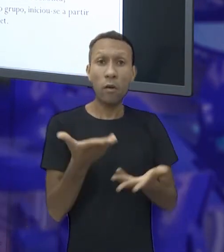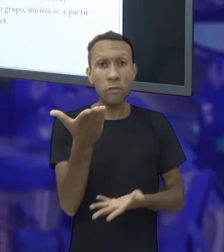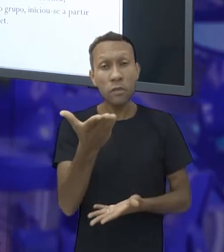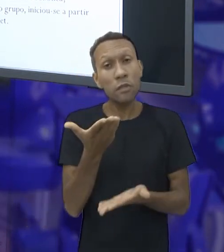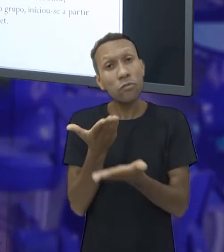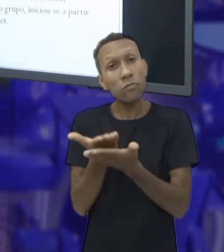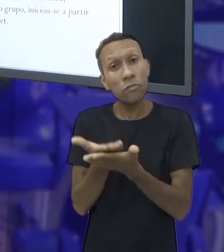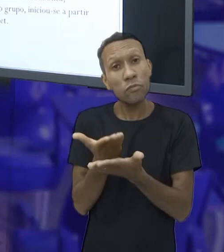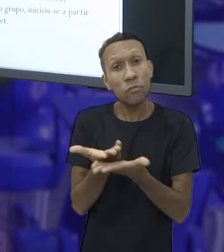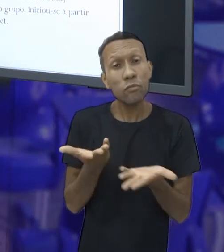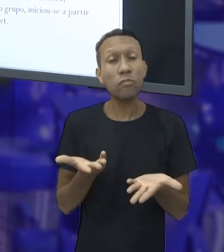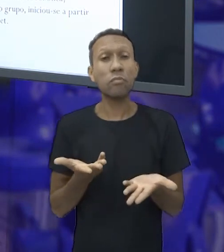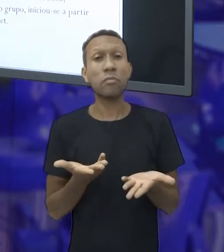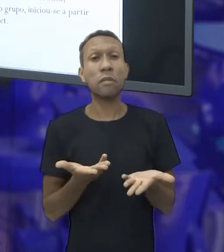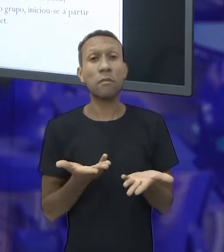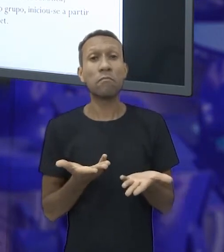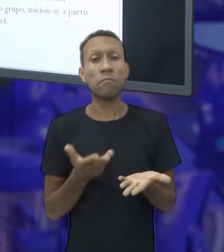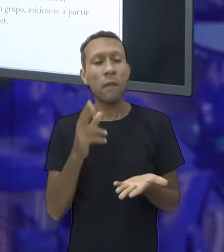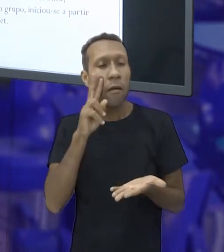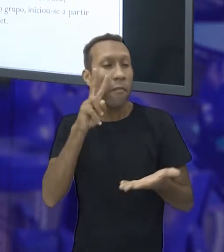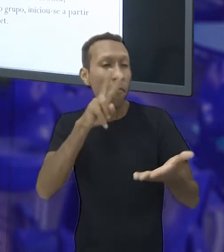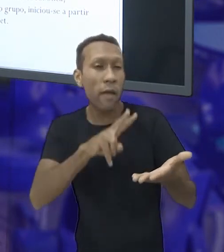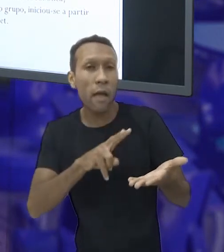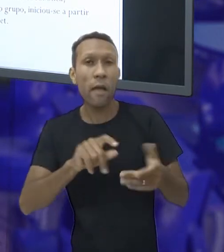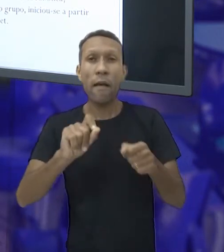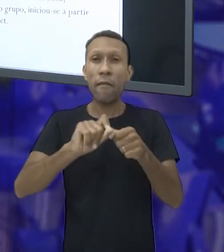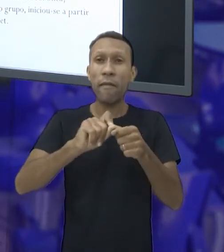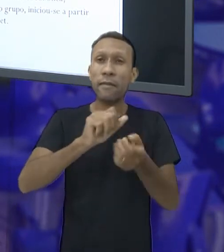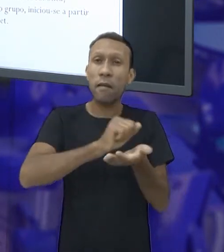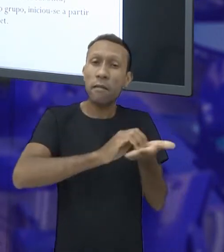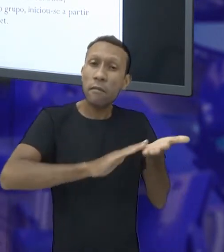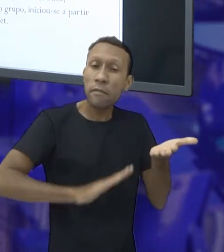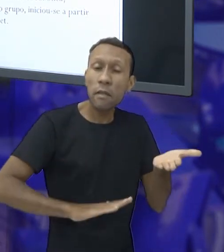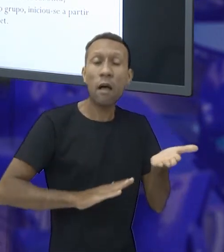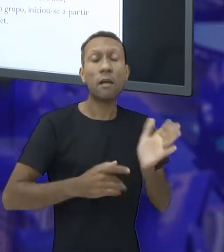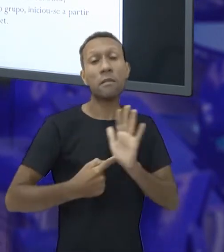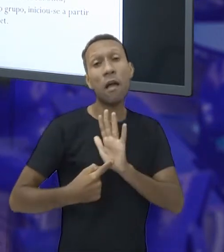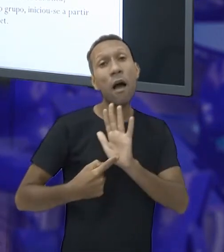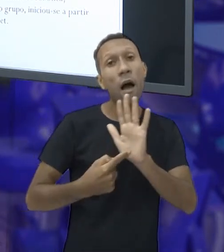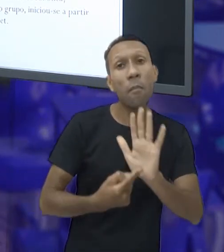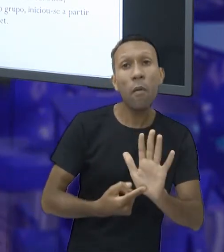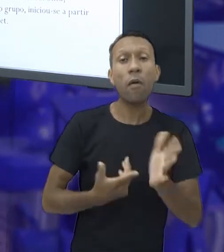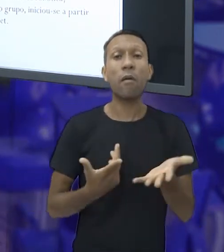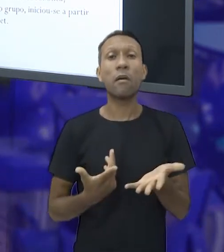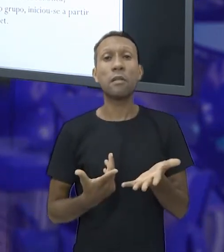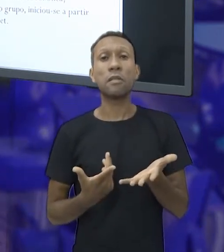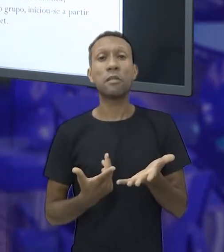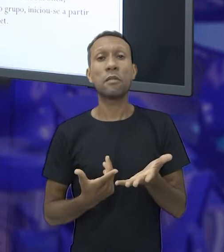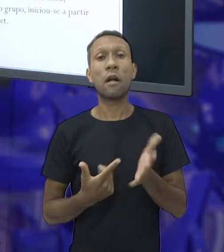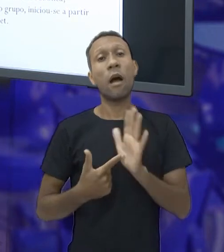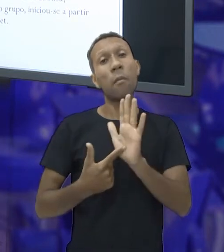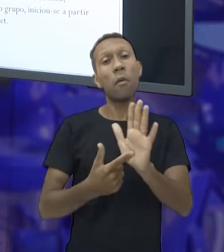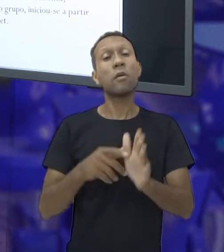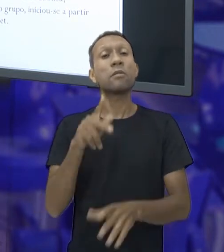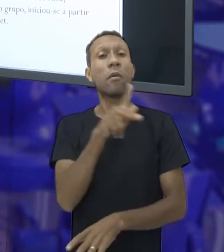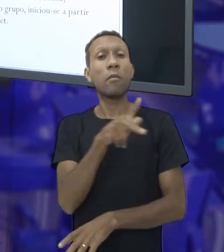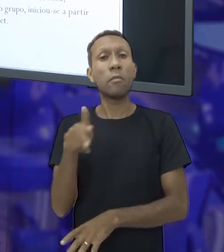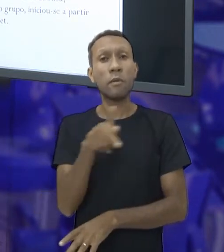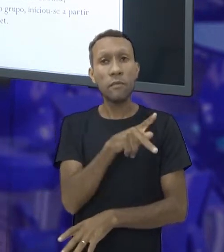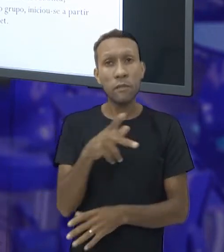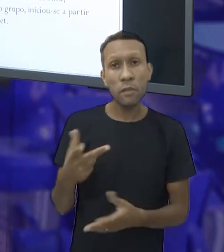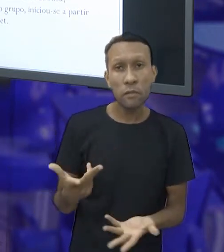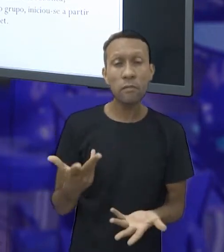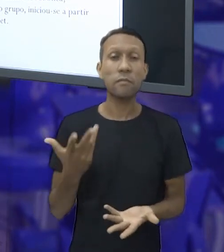ele, vocês agora realizam trabalhos por ele, apresentam os trabalhos aos professores através